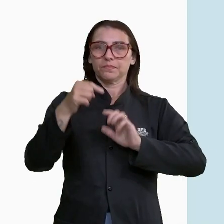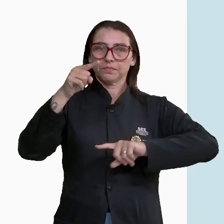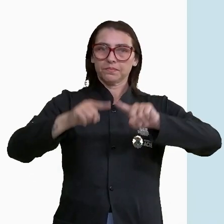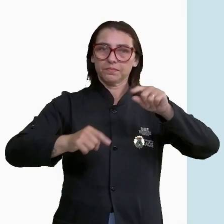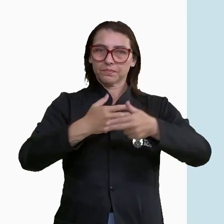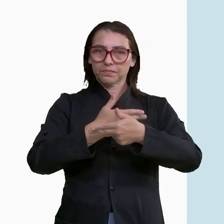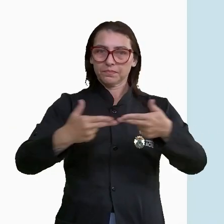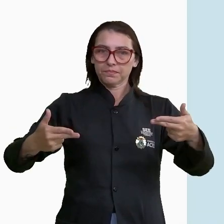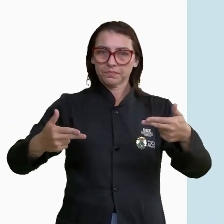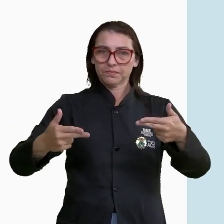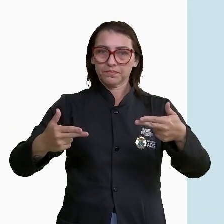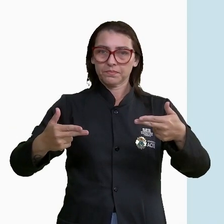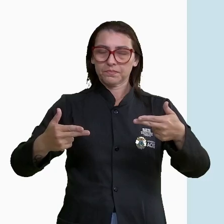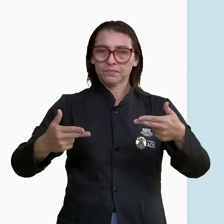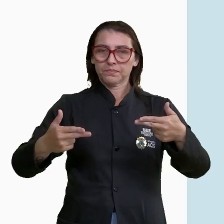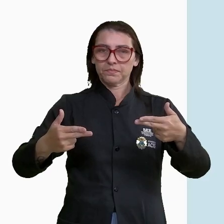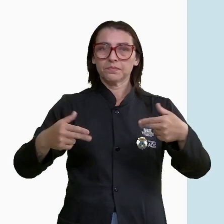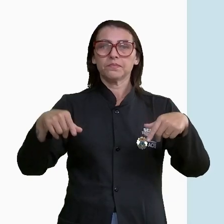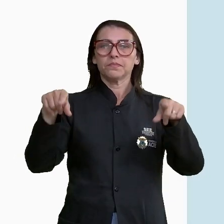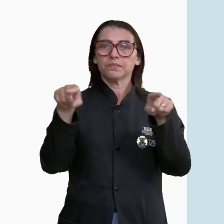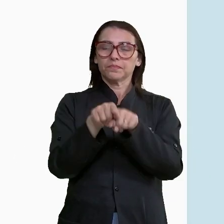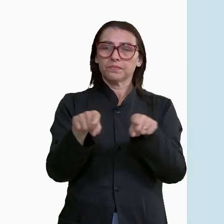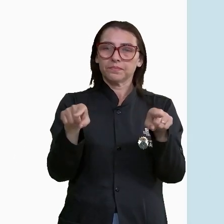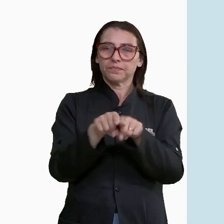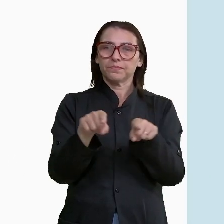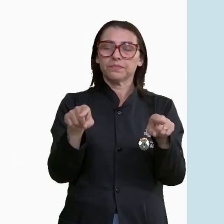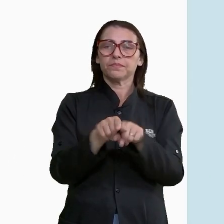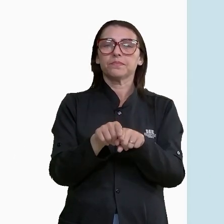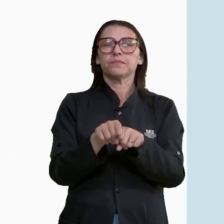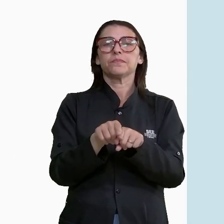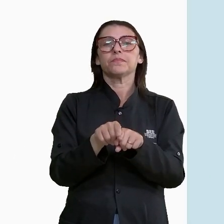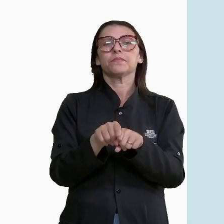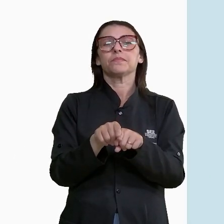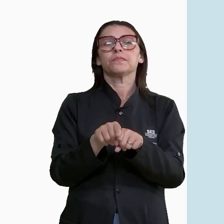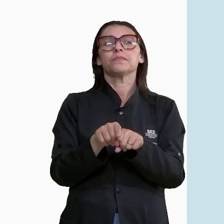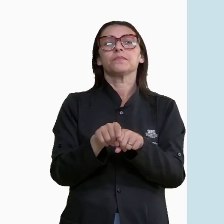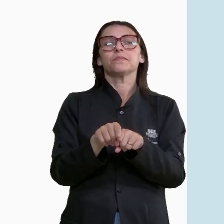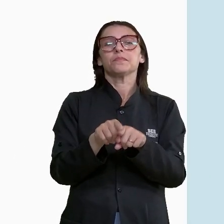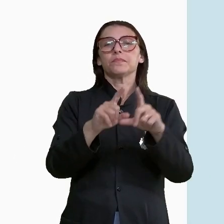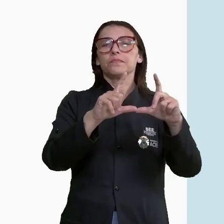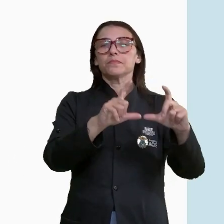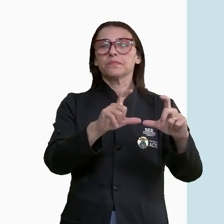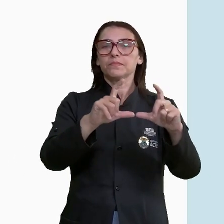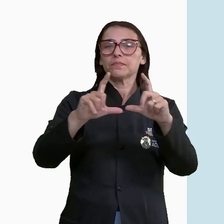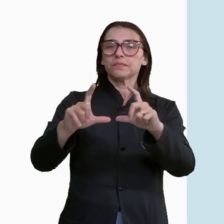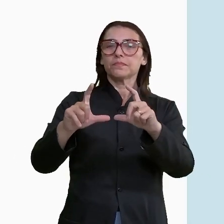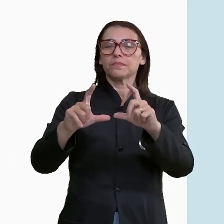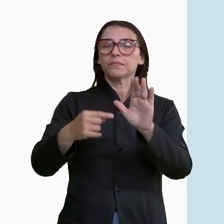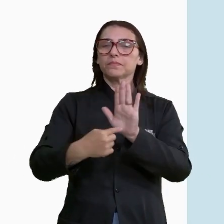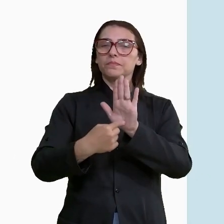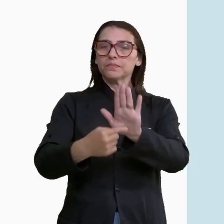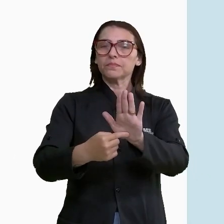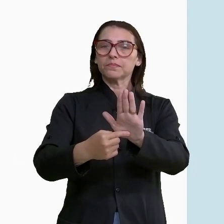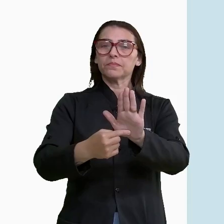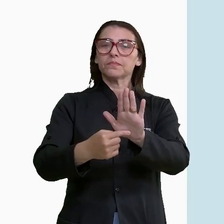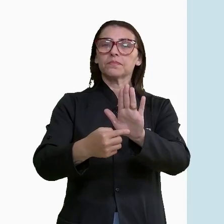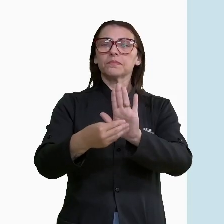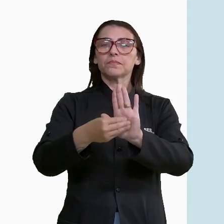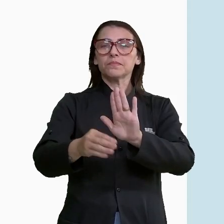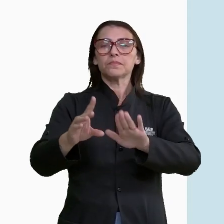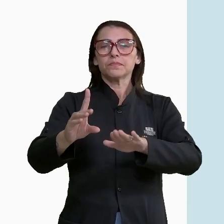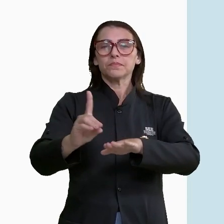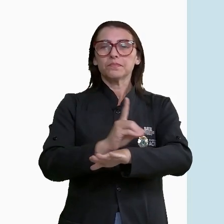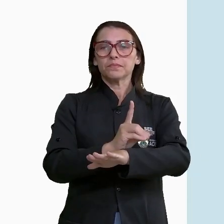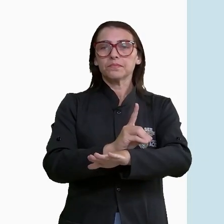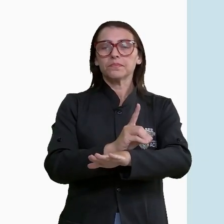produtos, essa forma inclusive irreverente de registrar, de disponibilizar na mídia digital, que